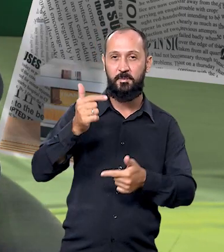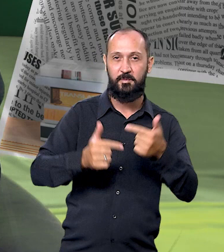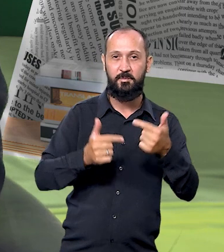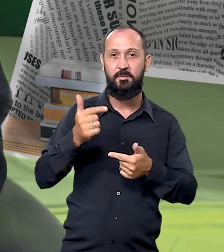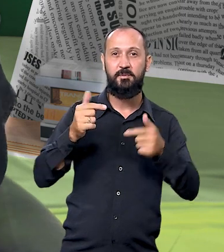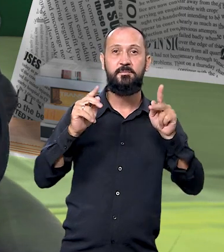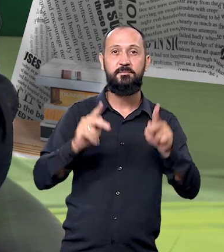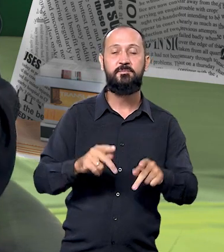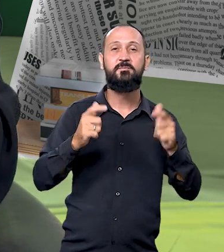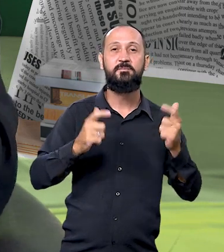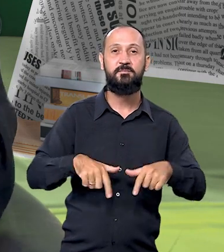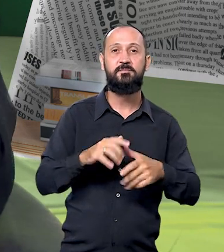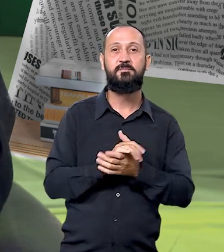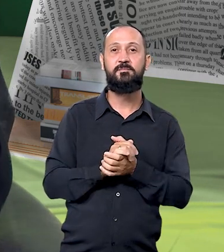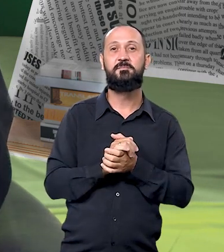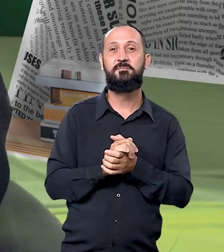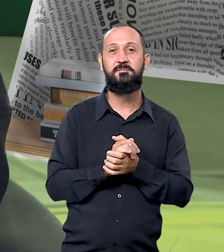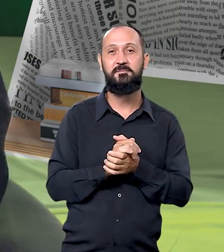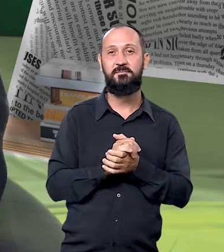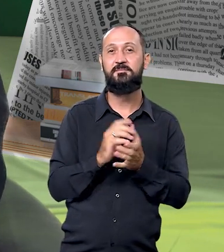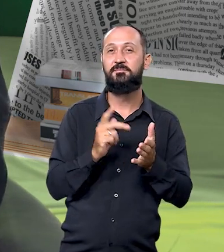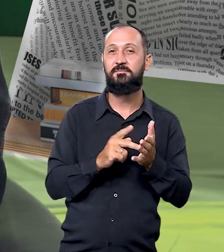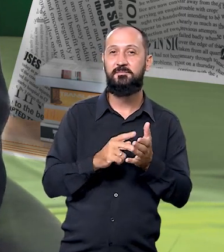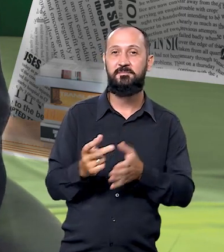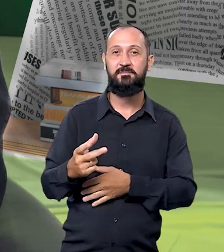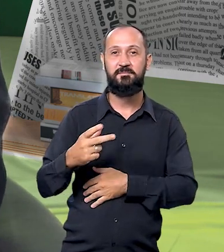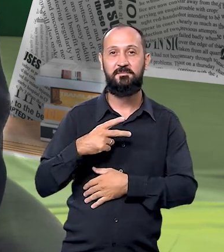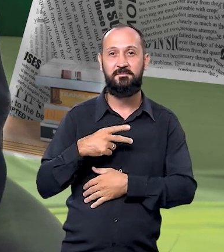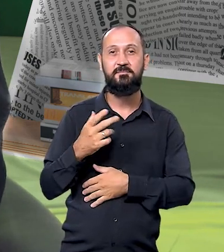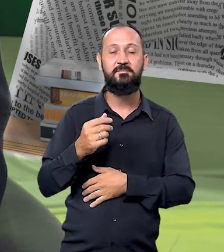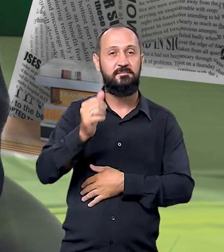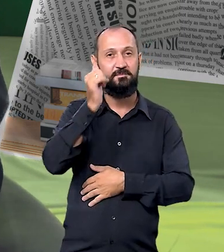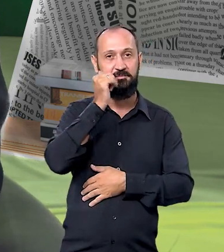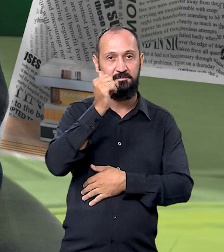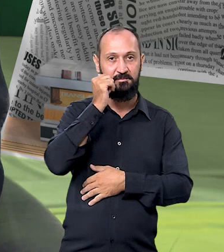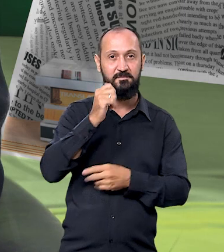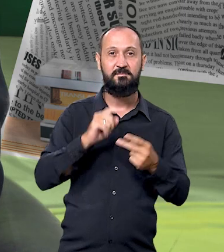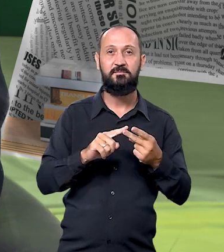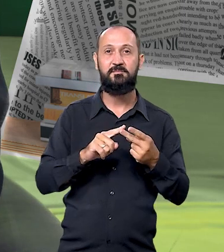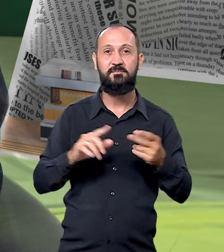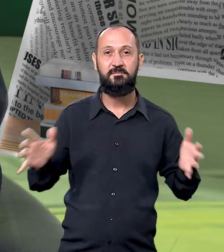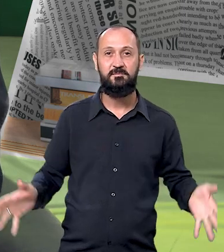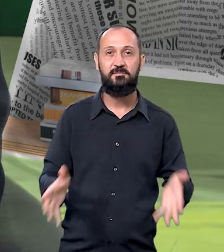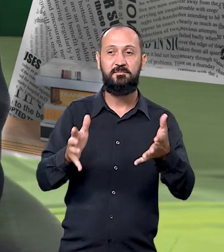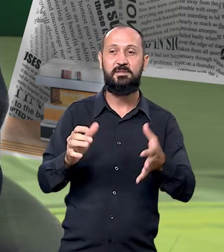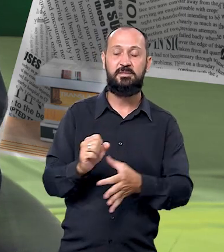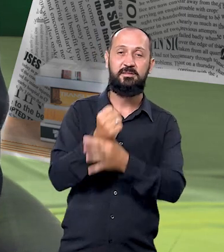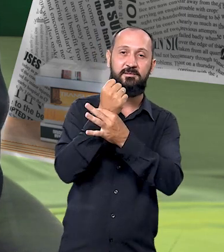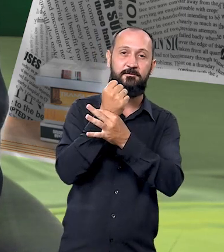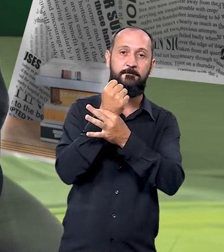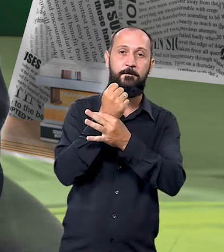políticas públicas na área pública, na verdade, e ações também na área privada, para que essas mulheres se sintem